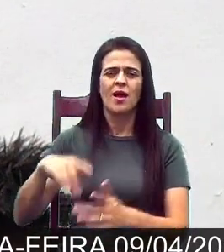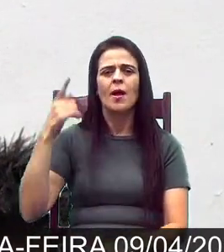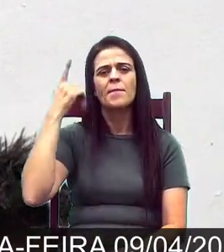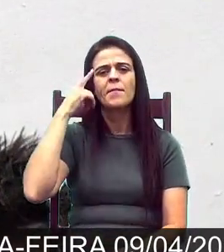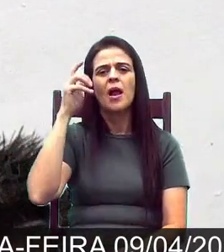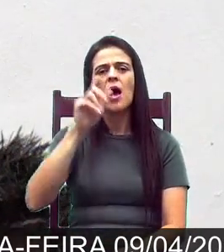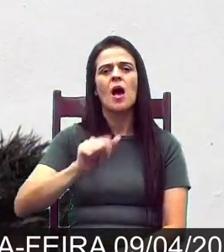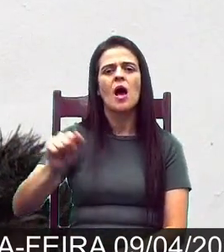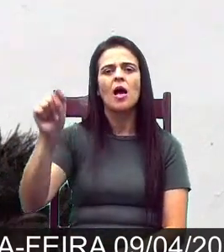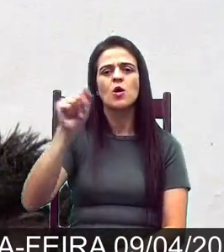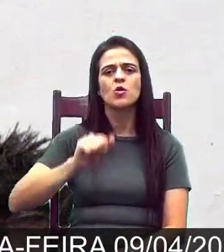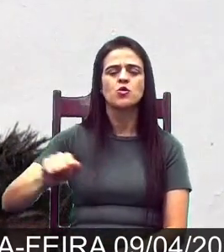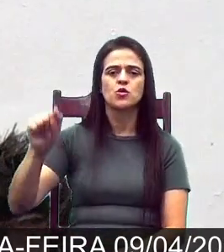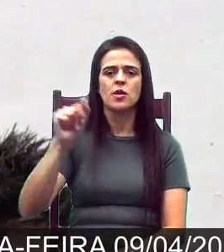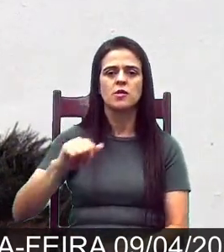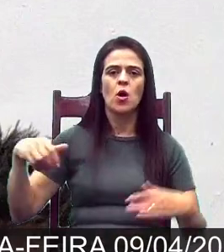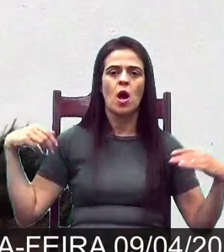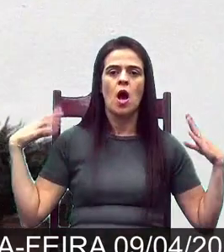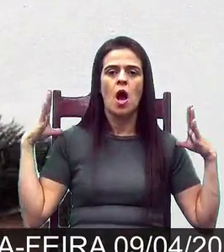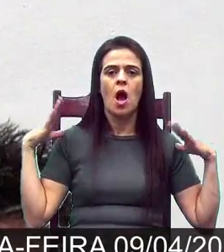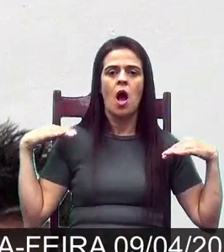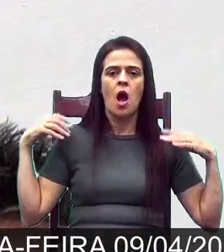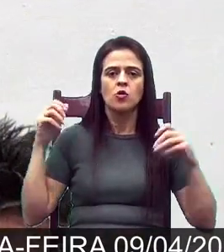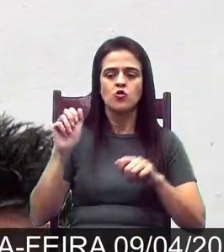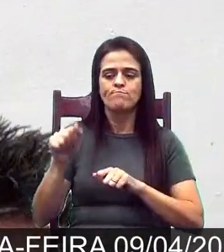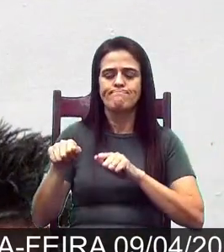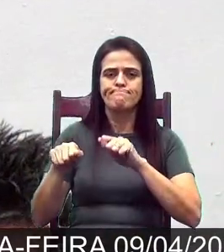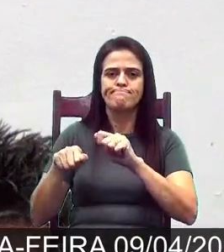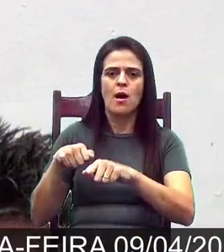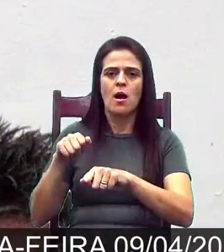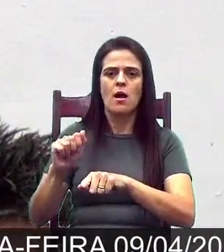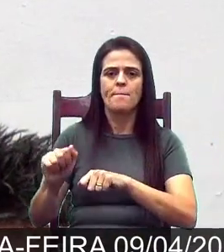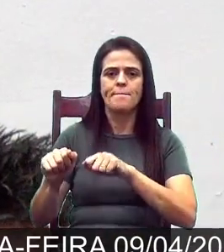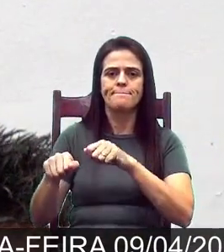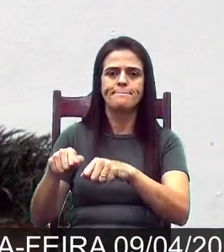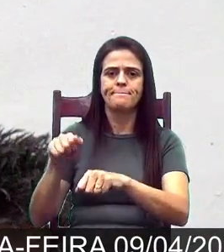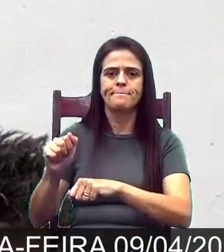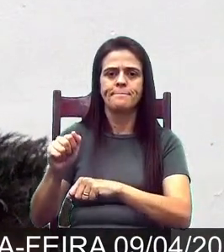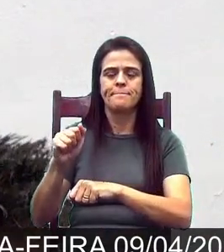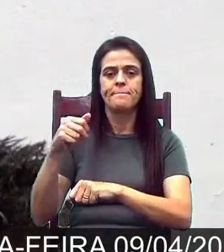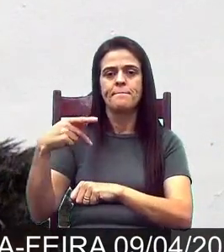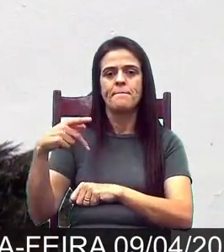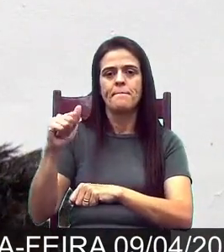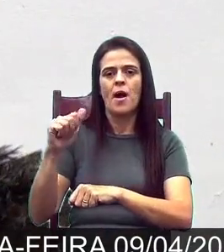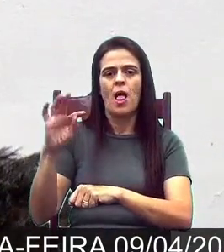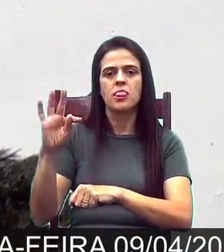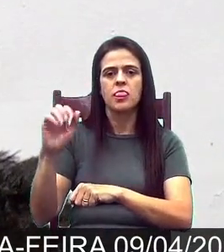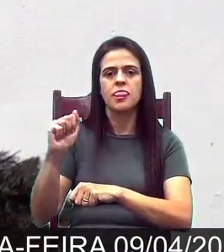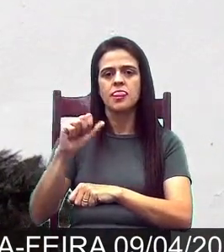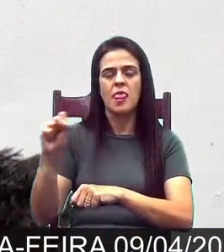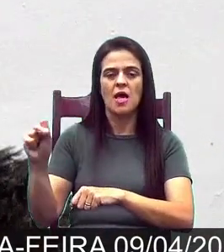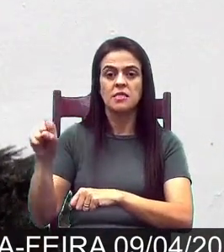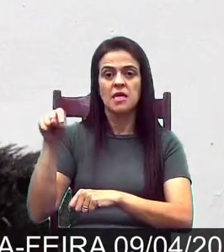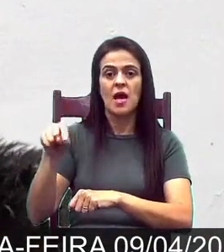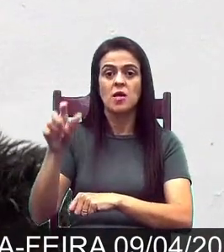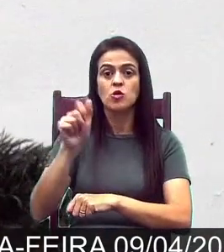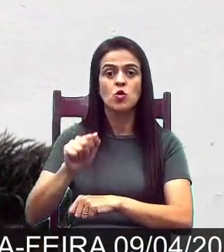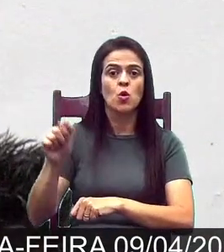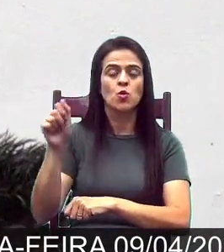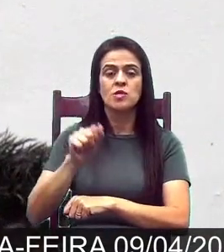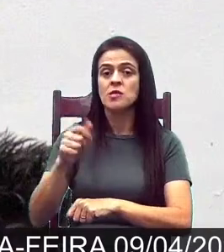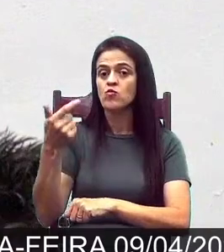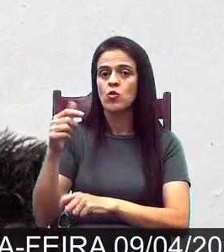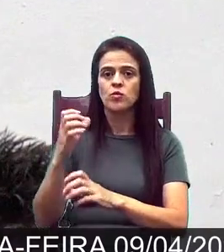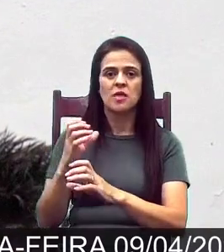de Catalão, a AAPC, essa entidade, ela é sem fins lucrativos, com sede na cidade de Catalão,